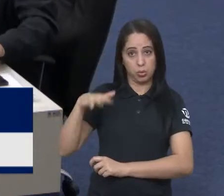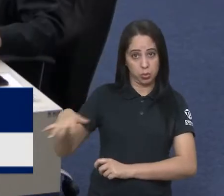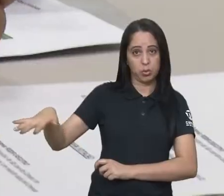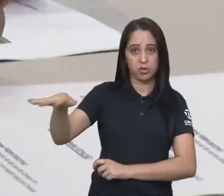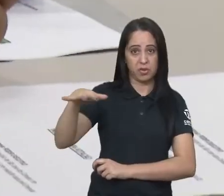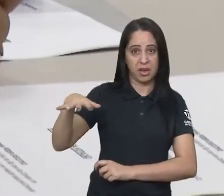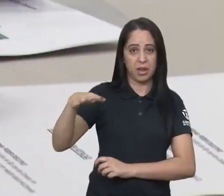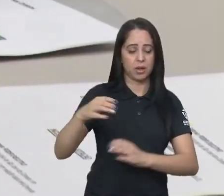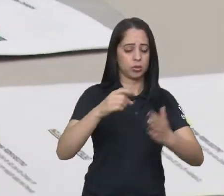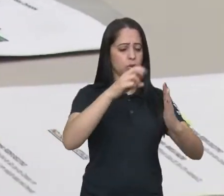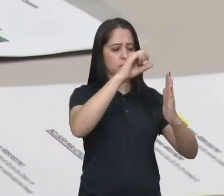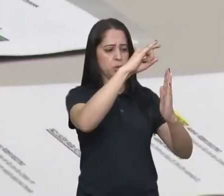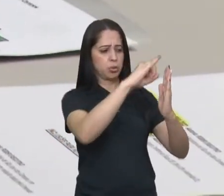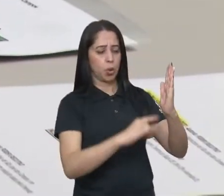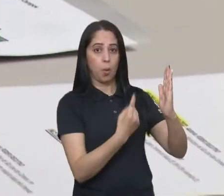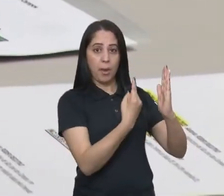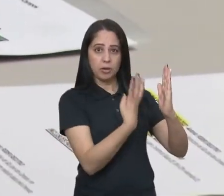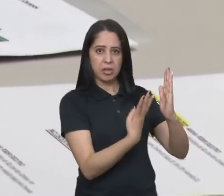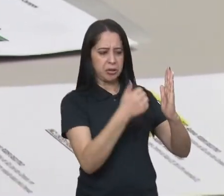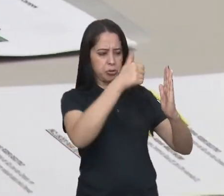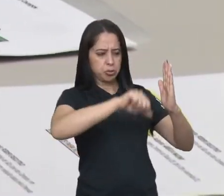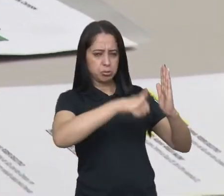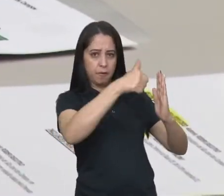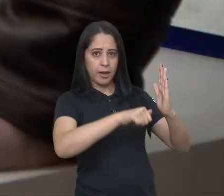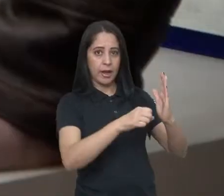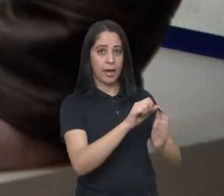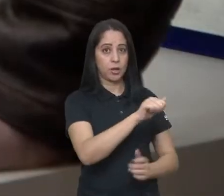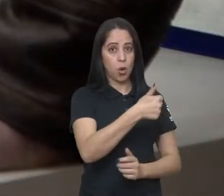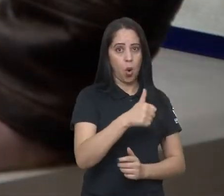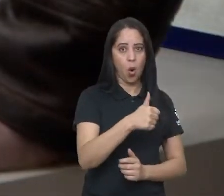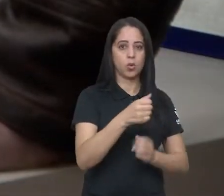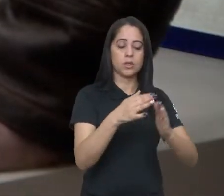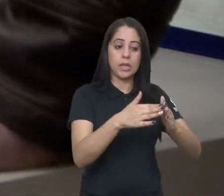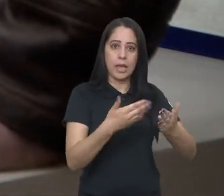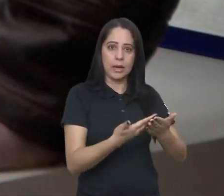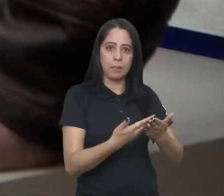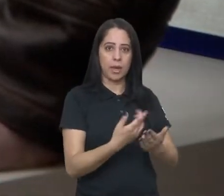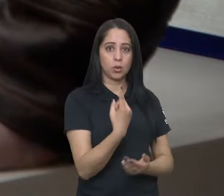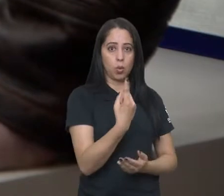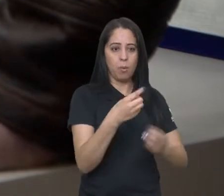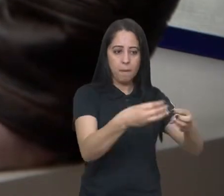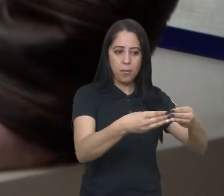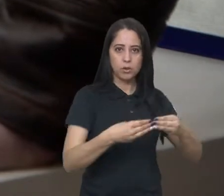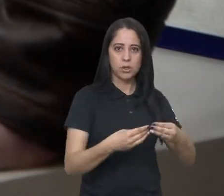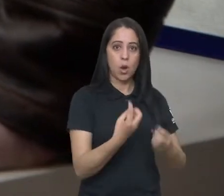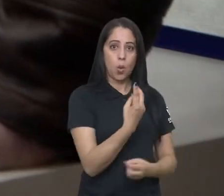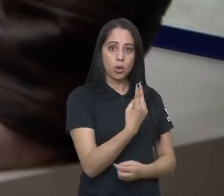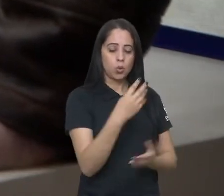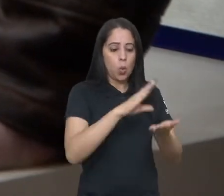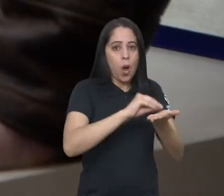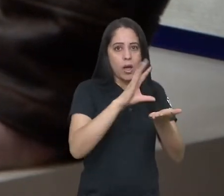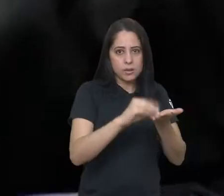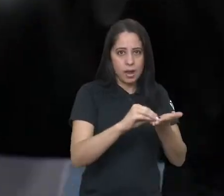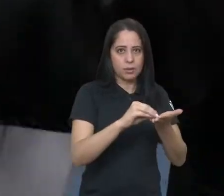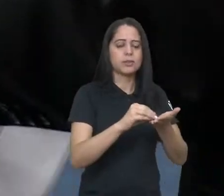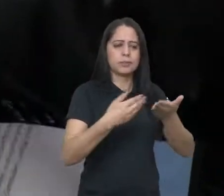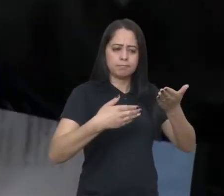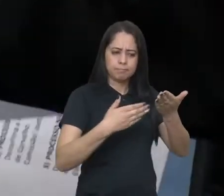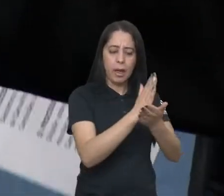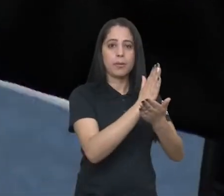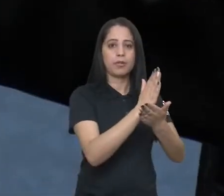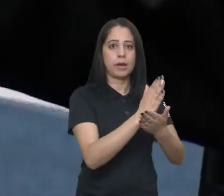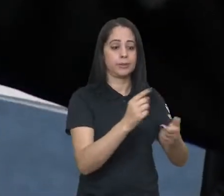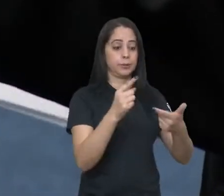do ano, os vereadores aprovaram 14 documentos, sendo 11 requerimentos, uma moção e 2 atas. Entre